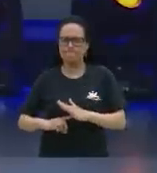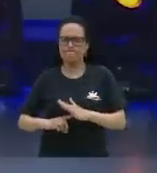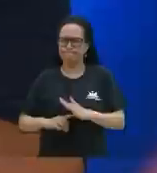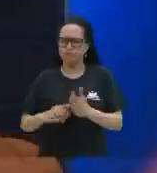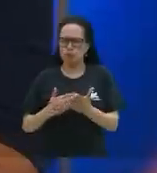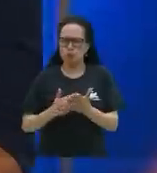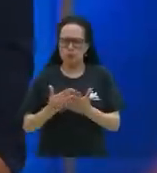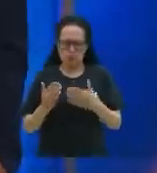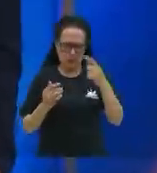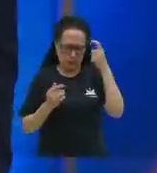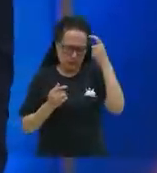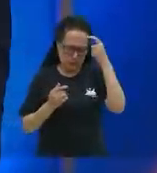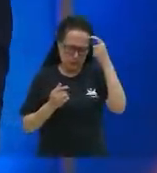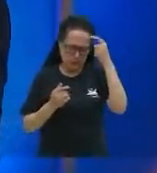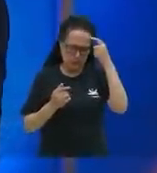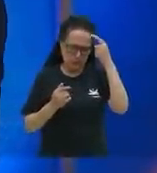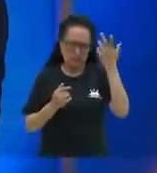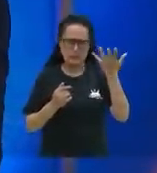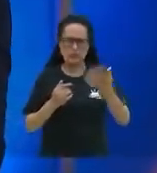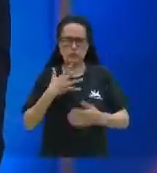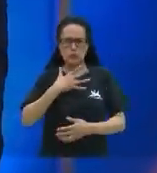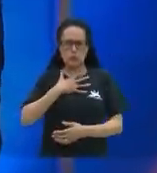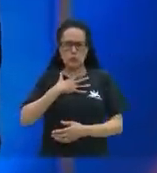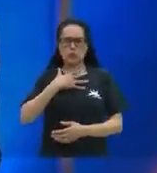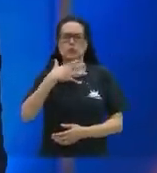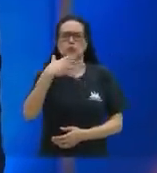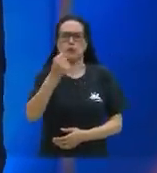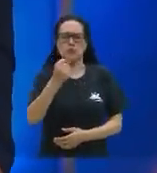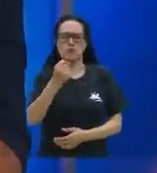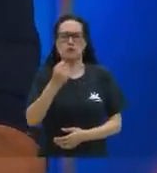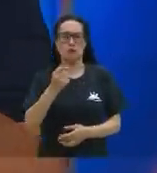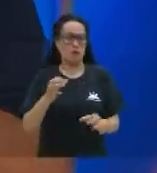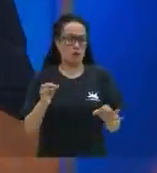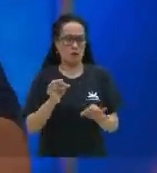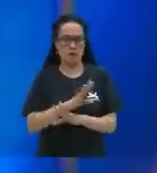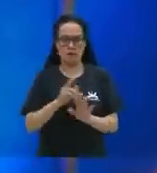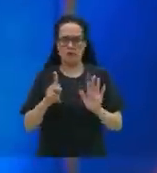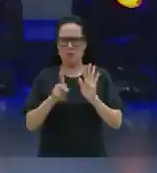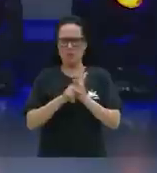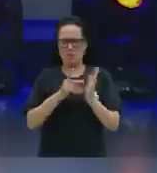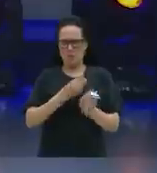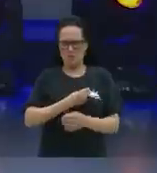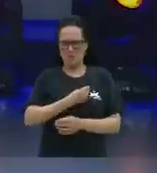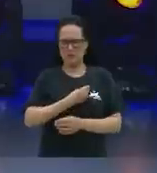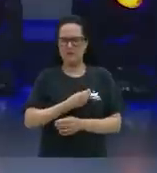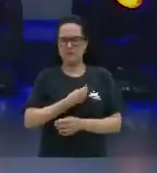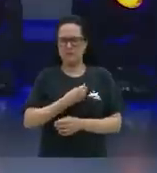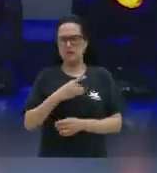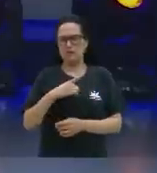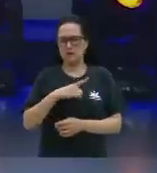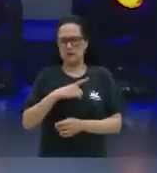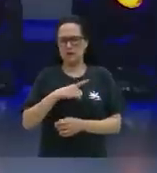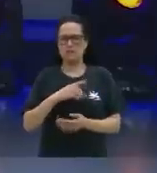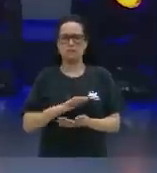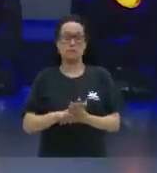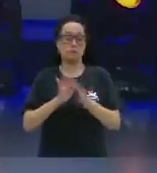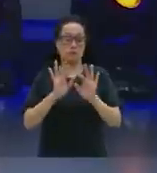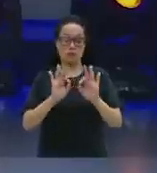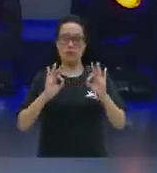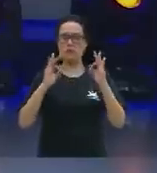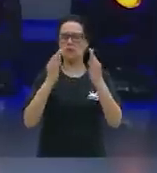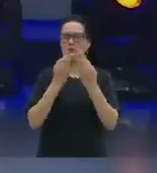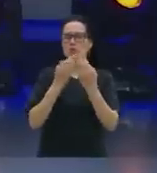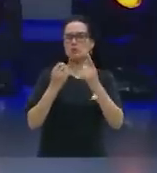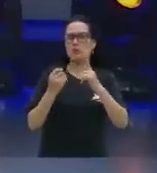começa a ter pensamentos de morte, de dar fim à própria vida. A família